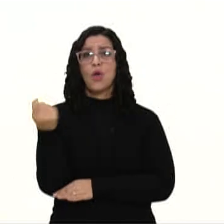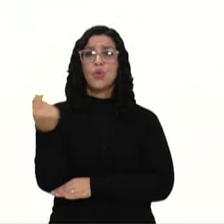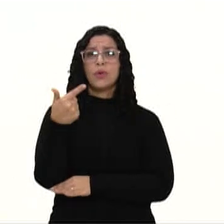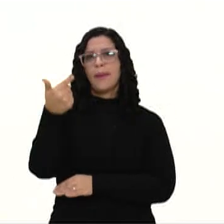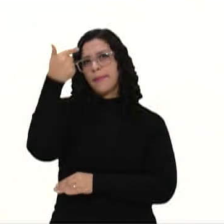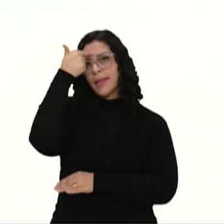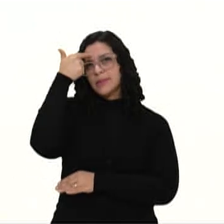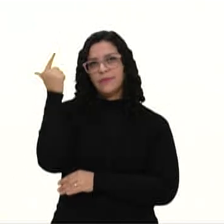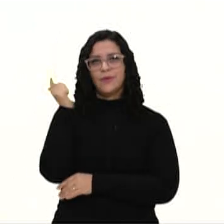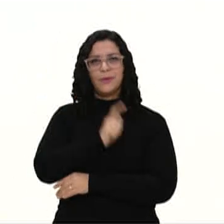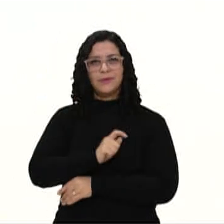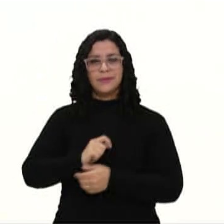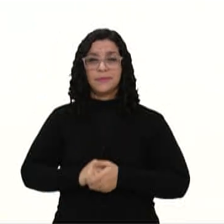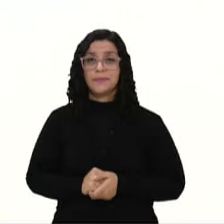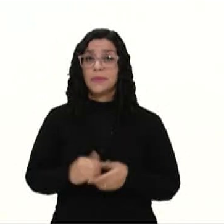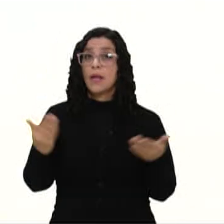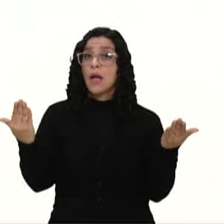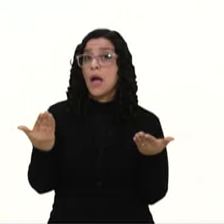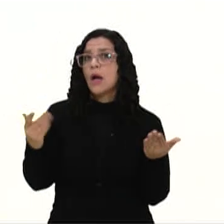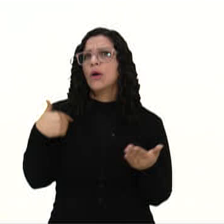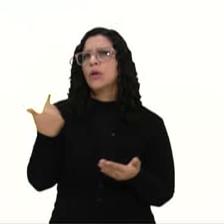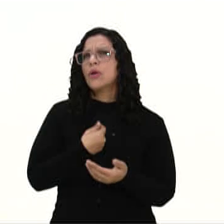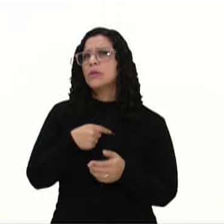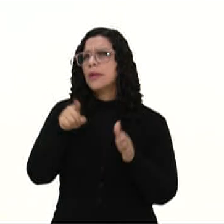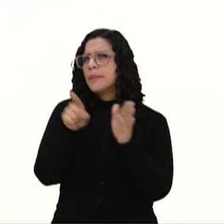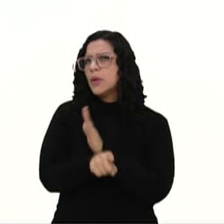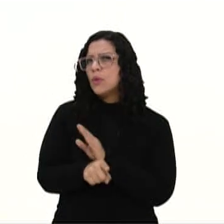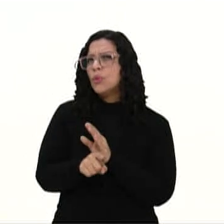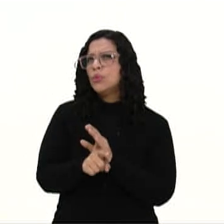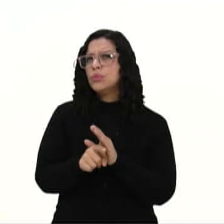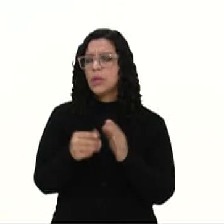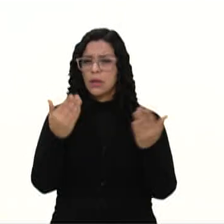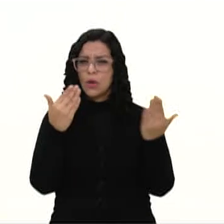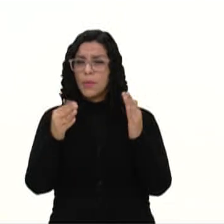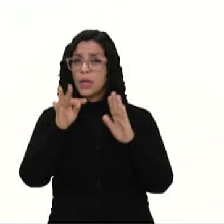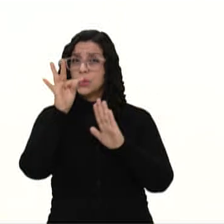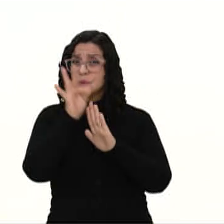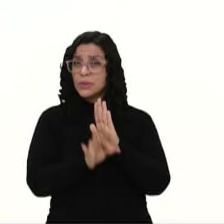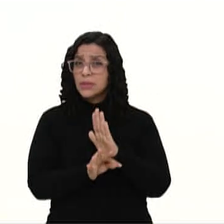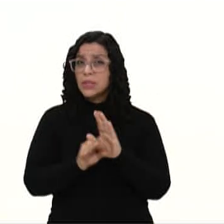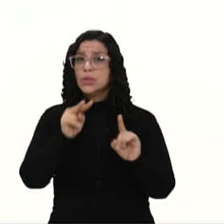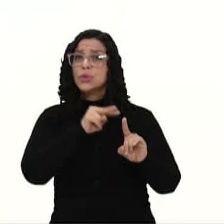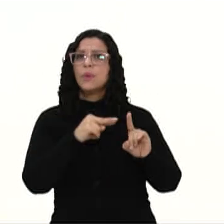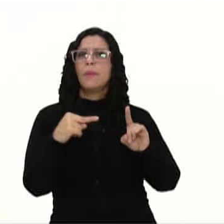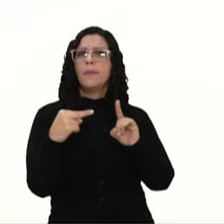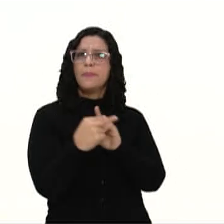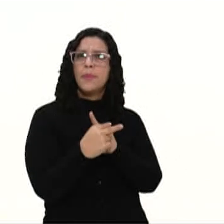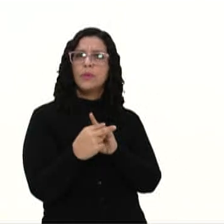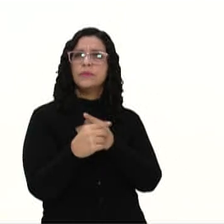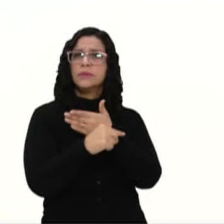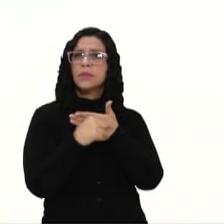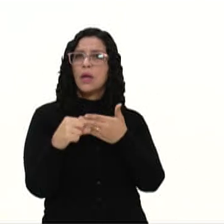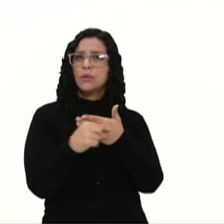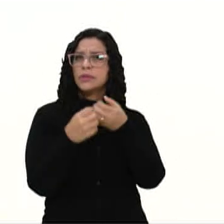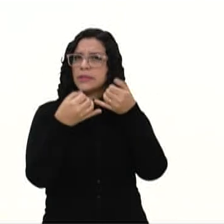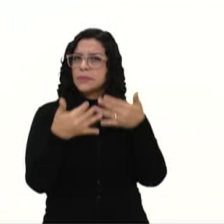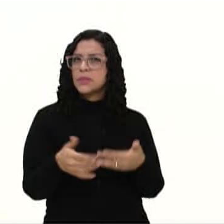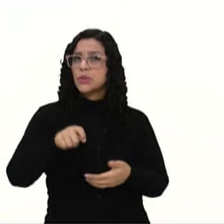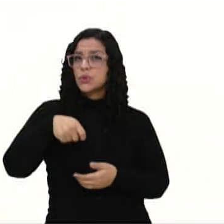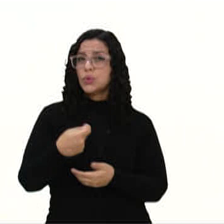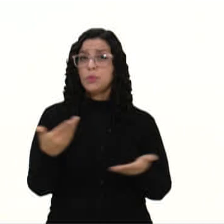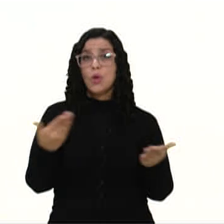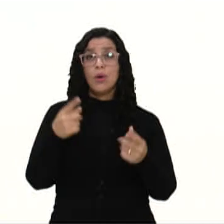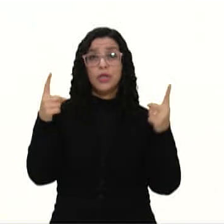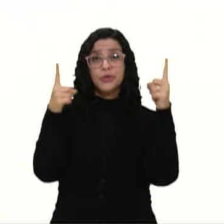julgavas conseguir. A pergunta, com base nesse trecho, explique o ponto de vista defendido pela autora em relação